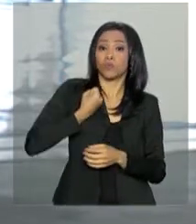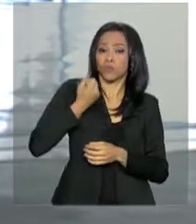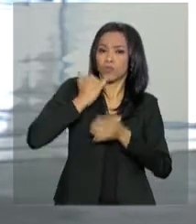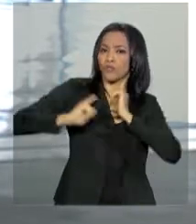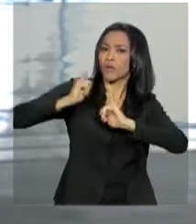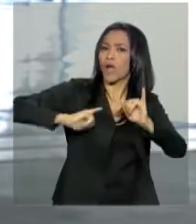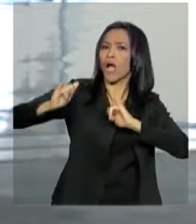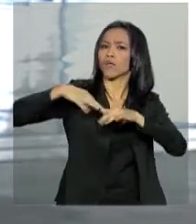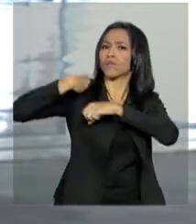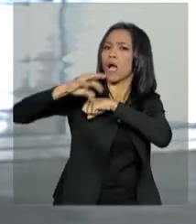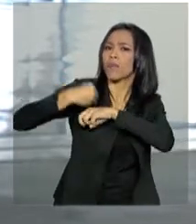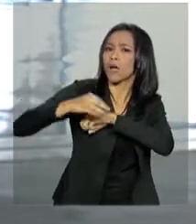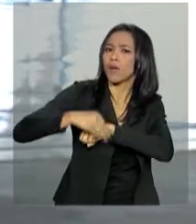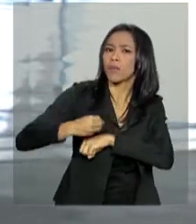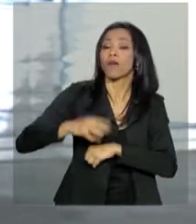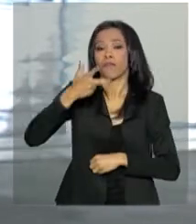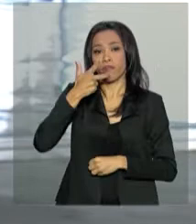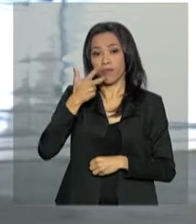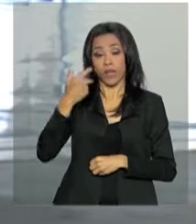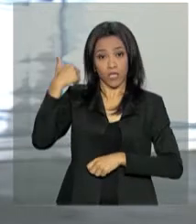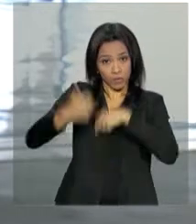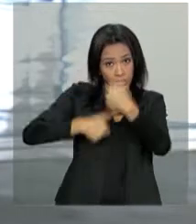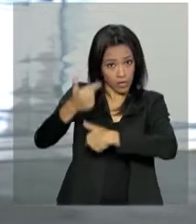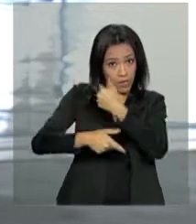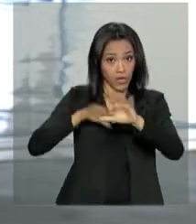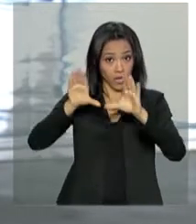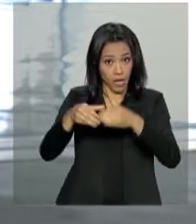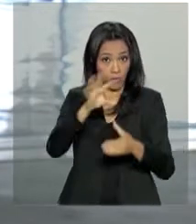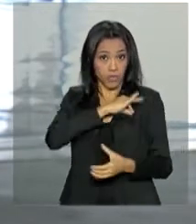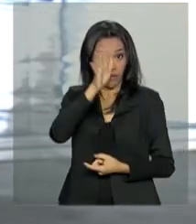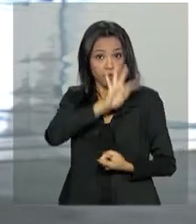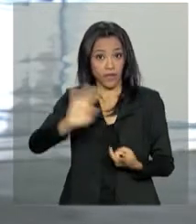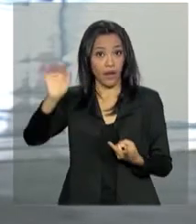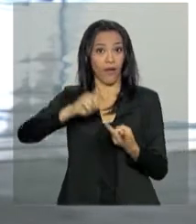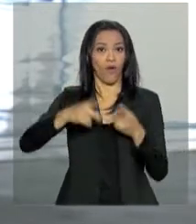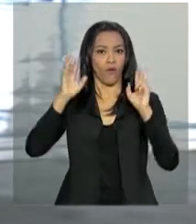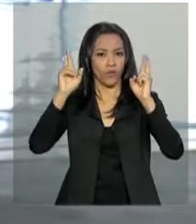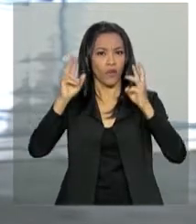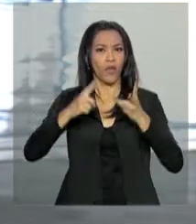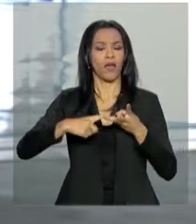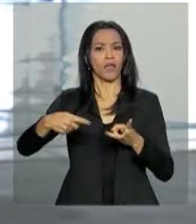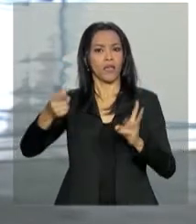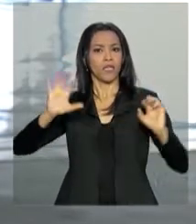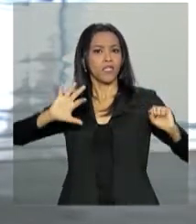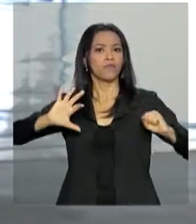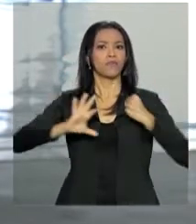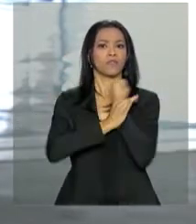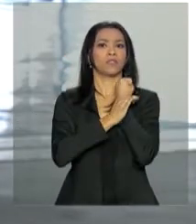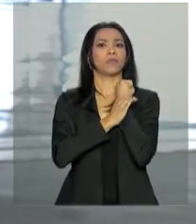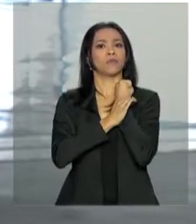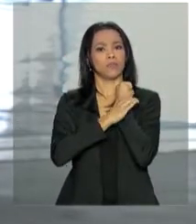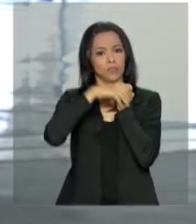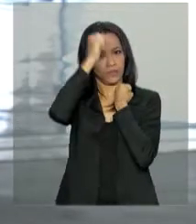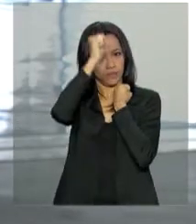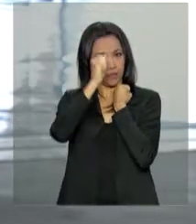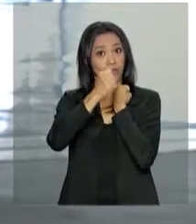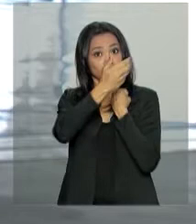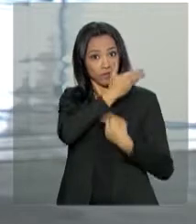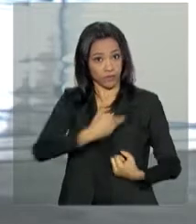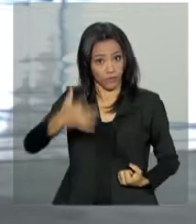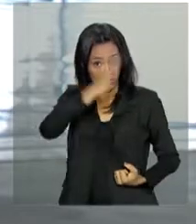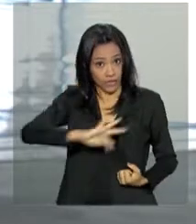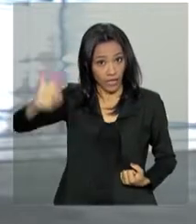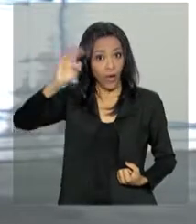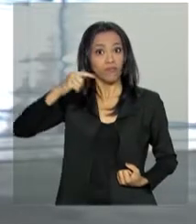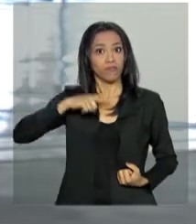mostram que as ações da Polícia Federal, Polícia Rodoviária Federal e Força Nacional de Segurança resultaram